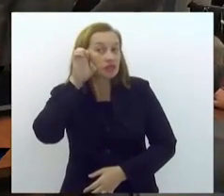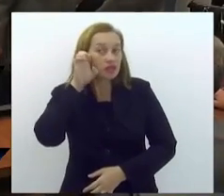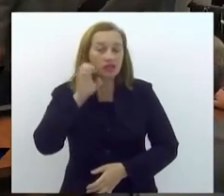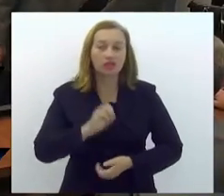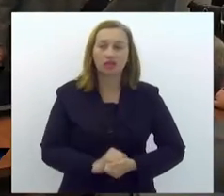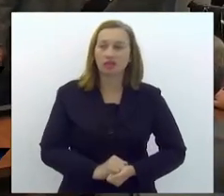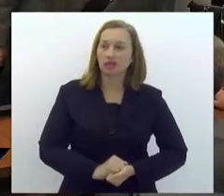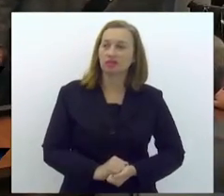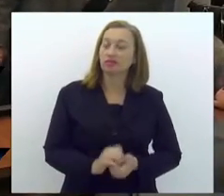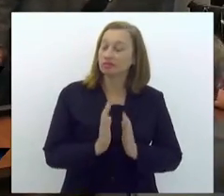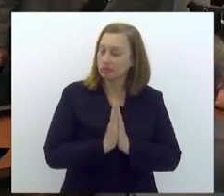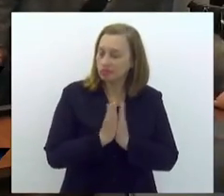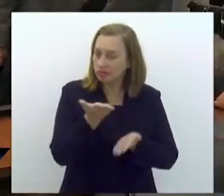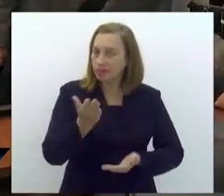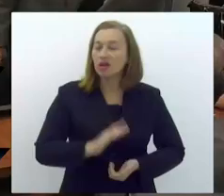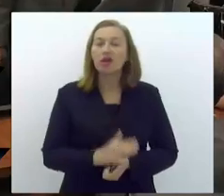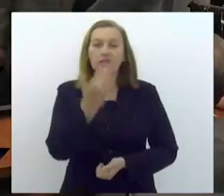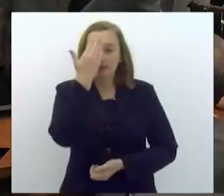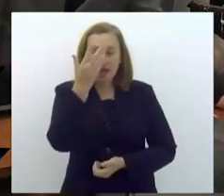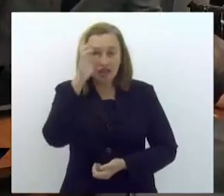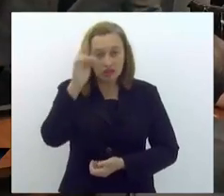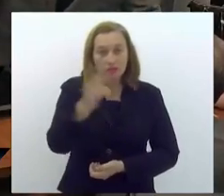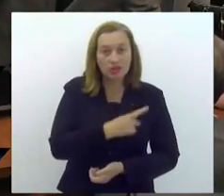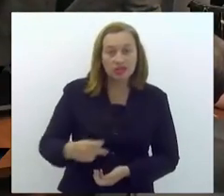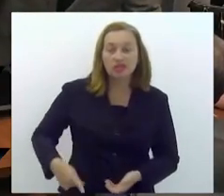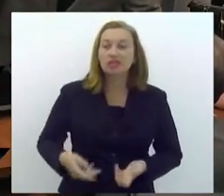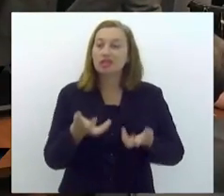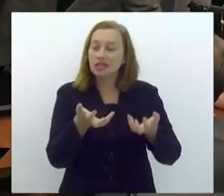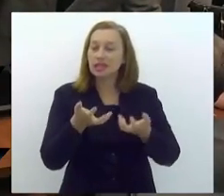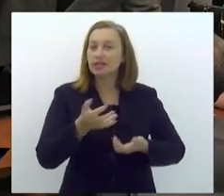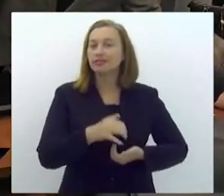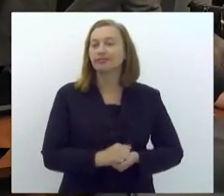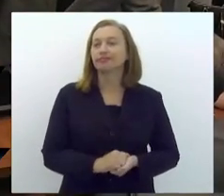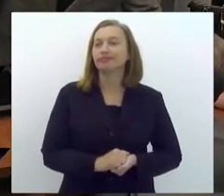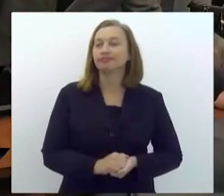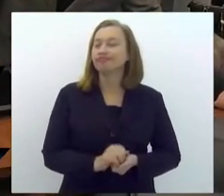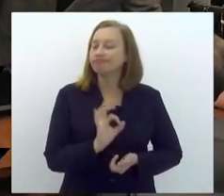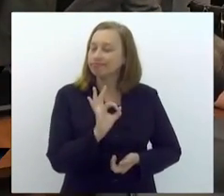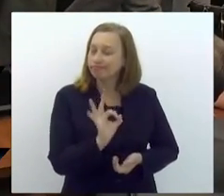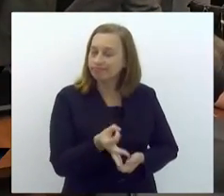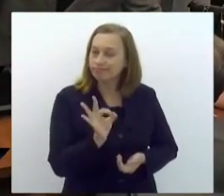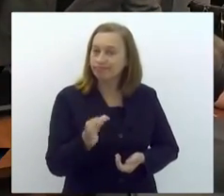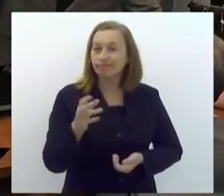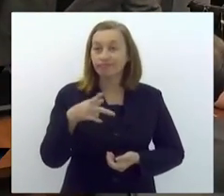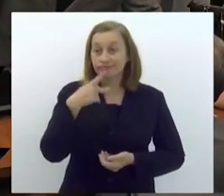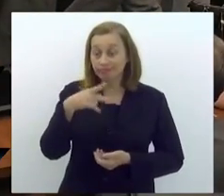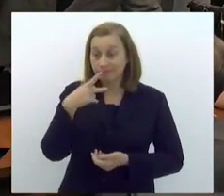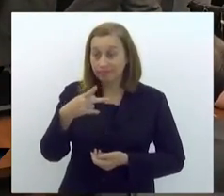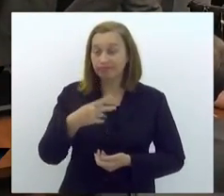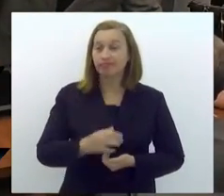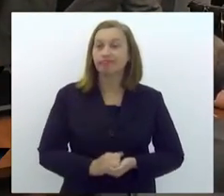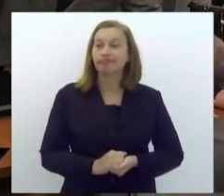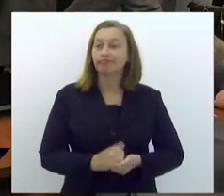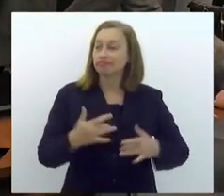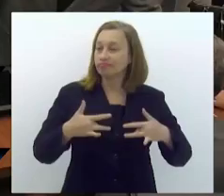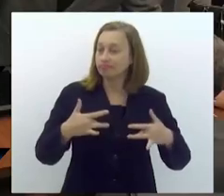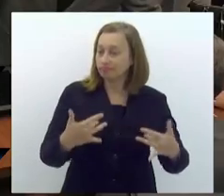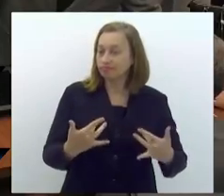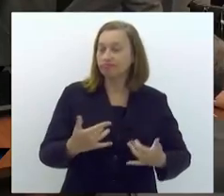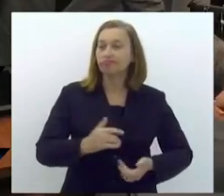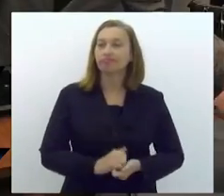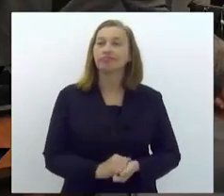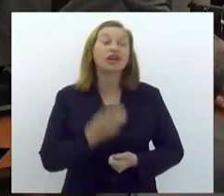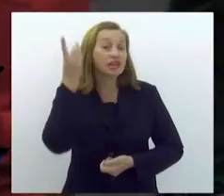takimoto por favor obrigada Presidente queria evidentemente manifestar né minha solidariedade